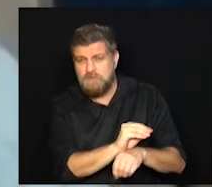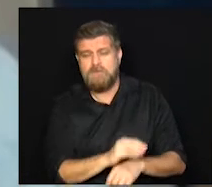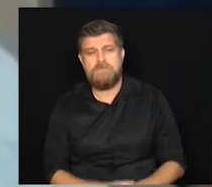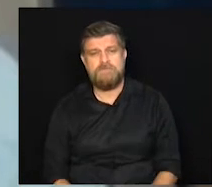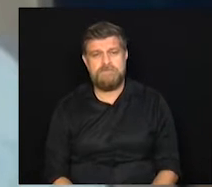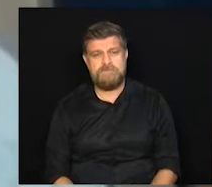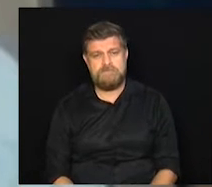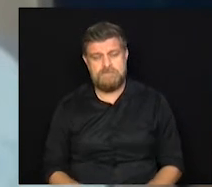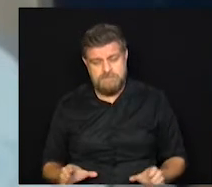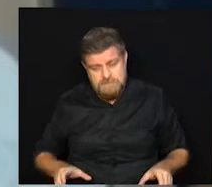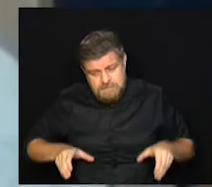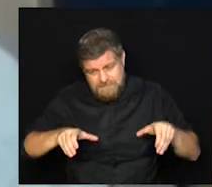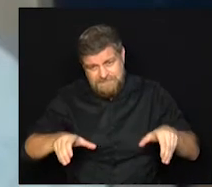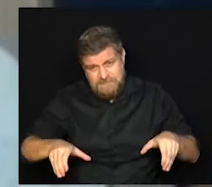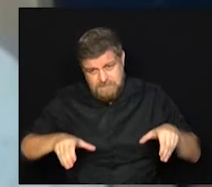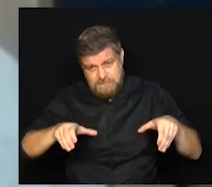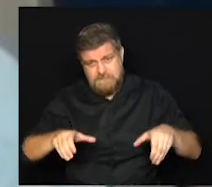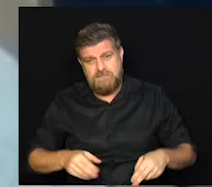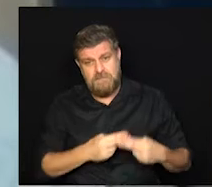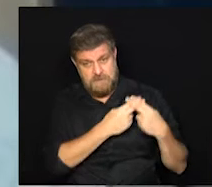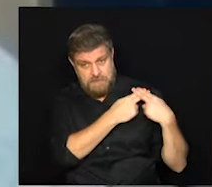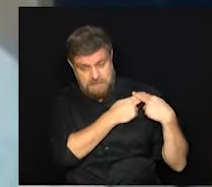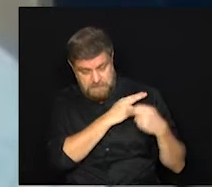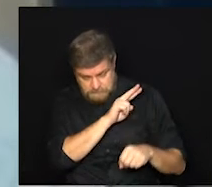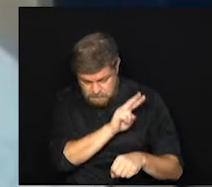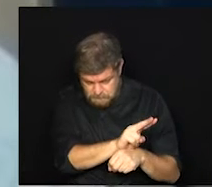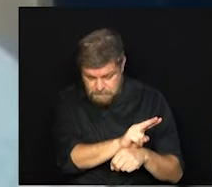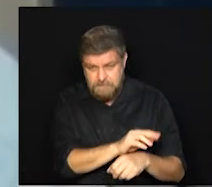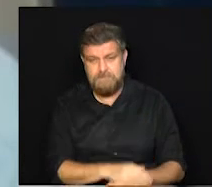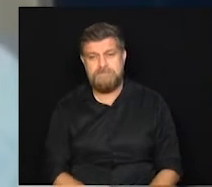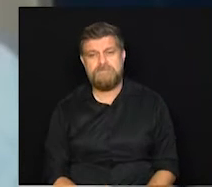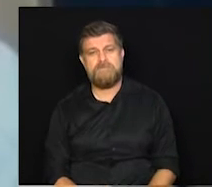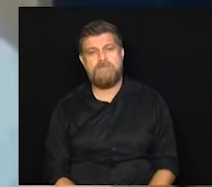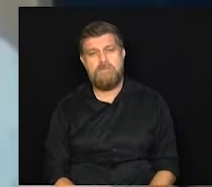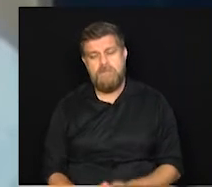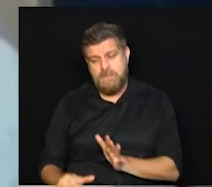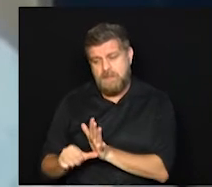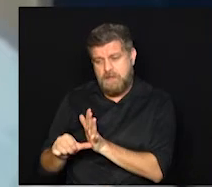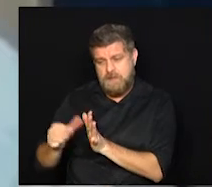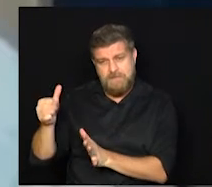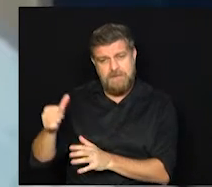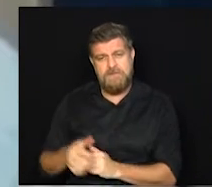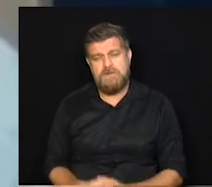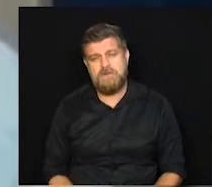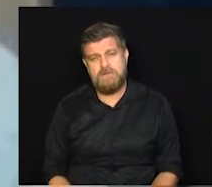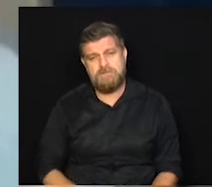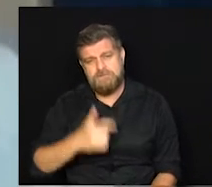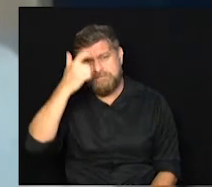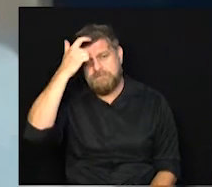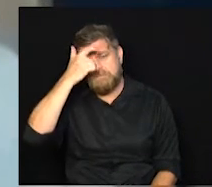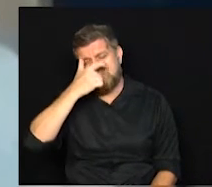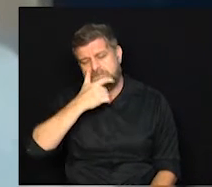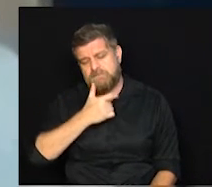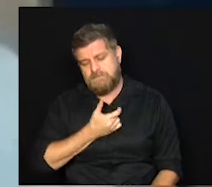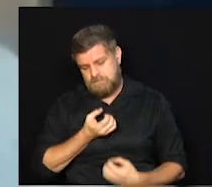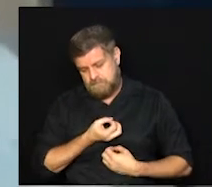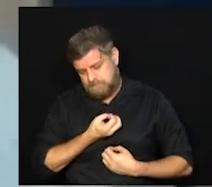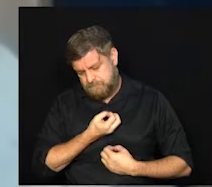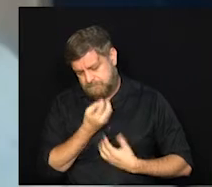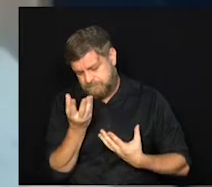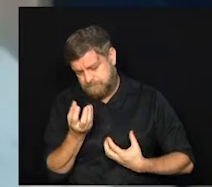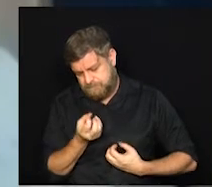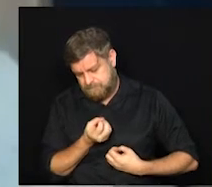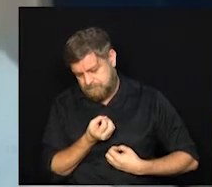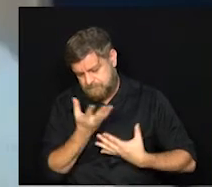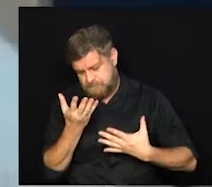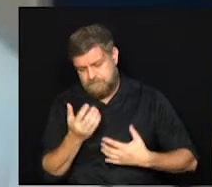ou Mobilidade Reduzida. Bom, em primeiro lugar, eu expresso aqui o